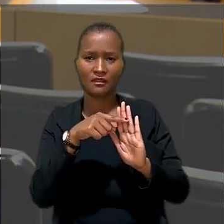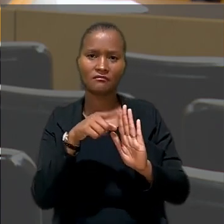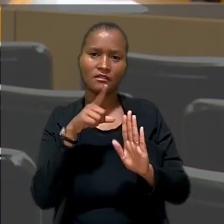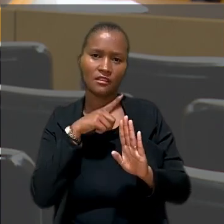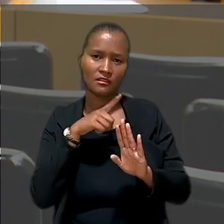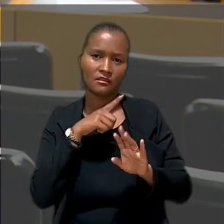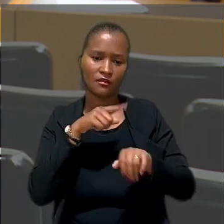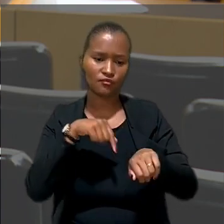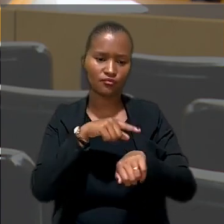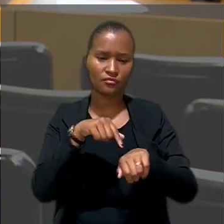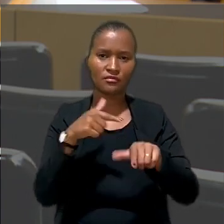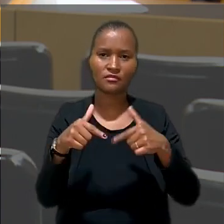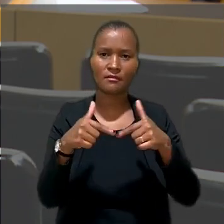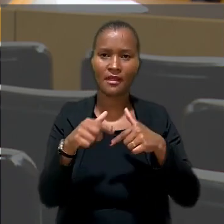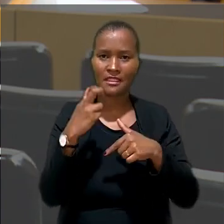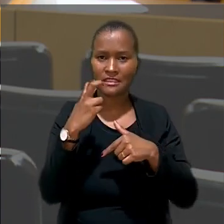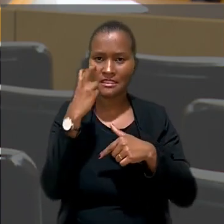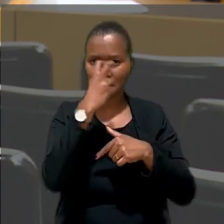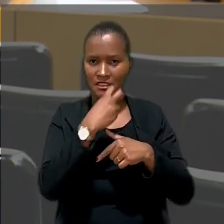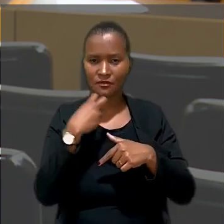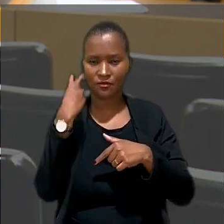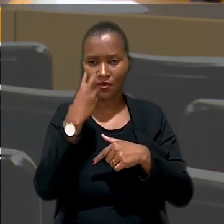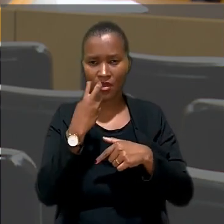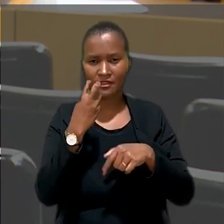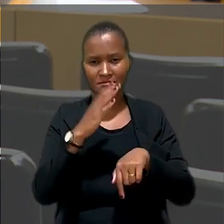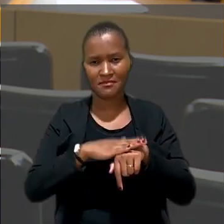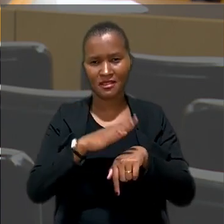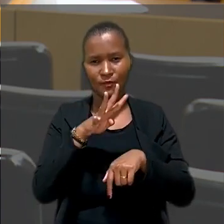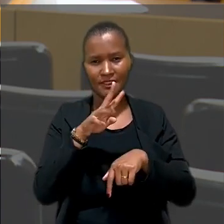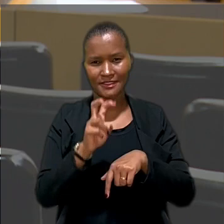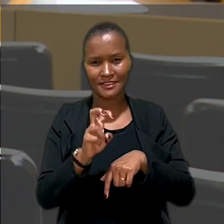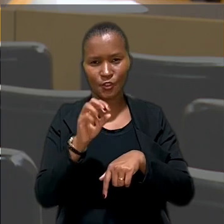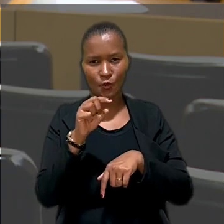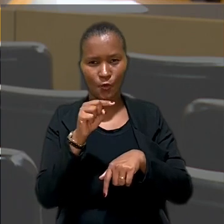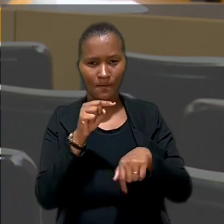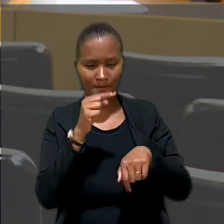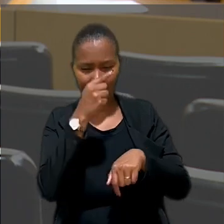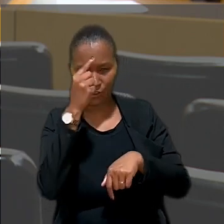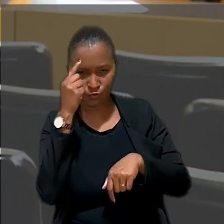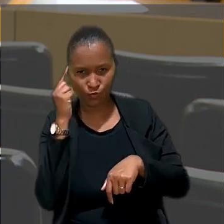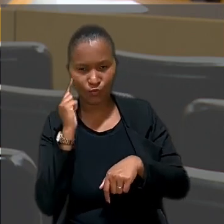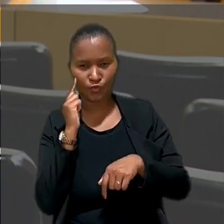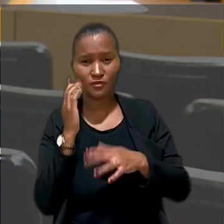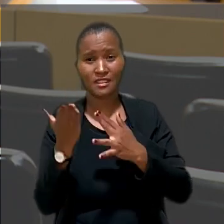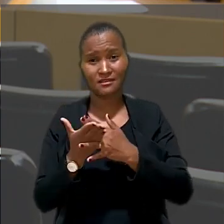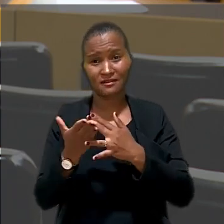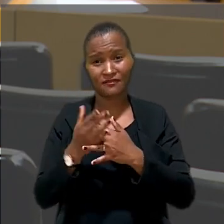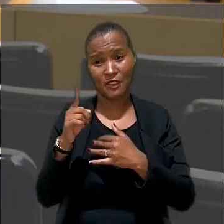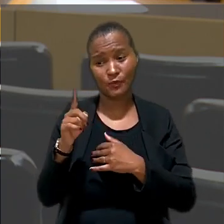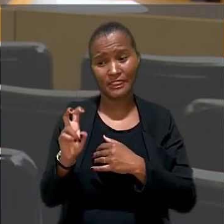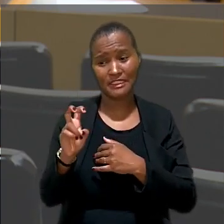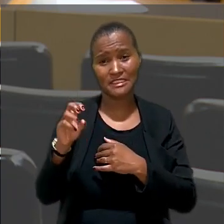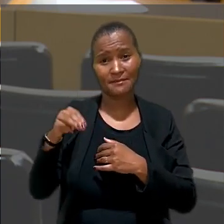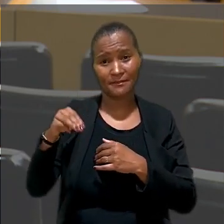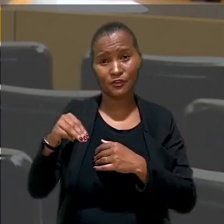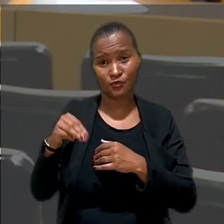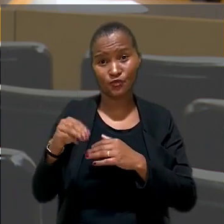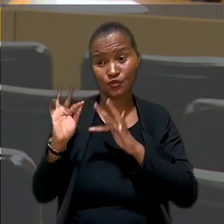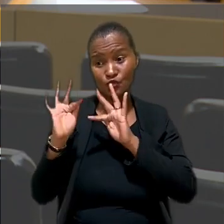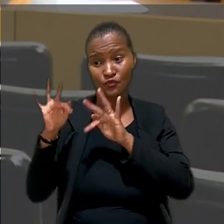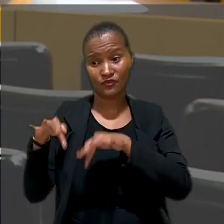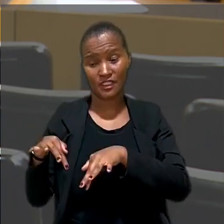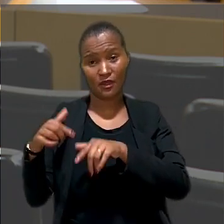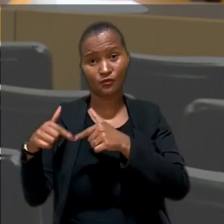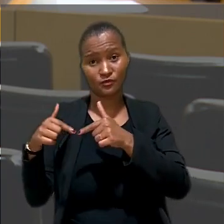estabelecia uma jornada de trabalho de 5 horas e 45 minutos com intervalo de 15 minutos no final do expediente